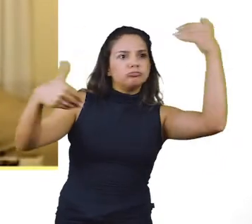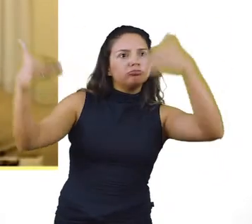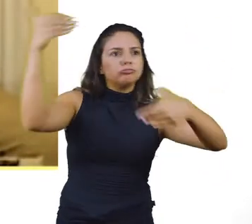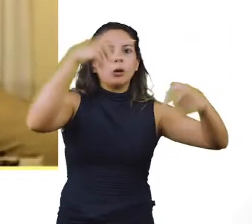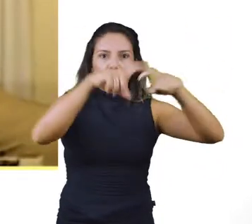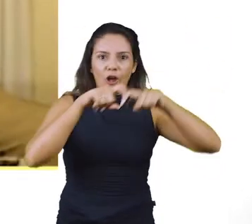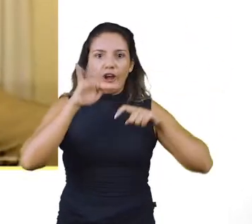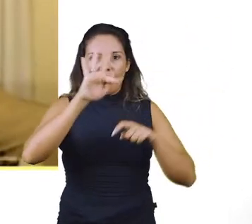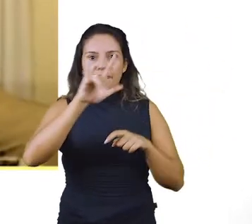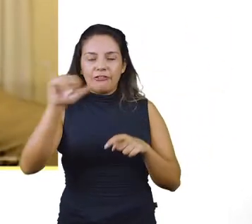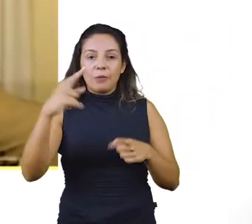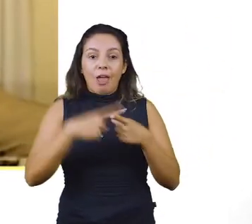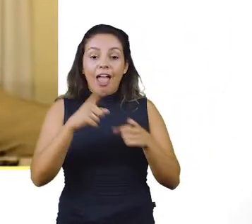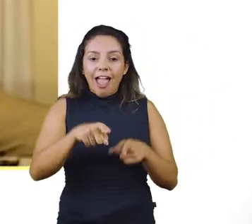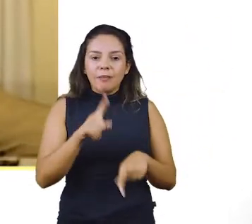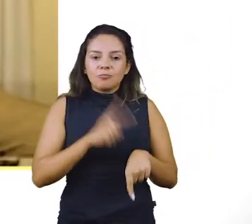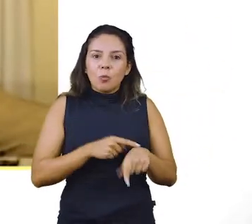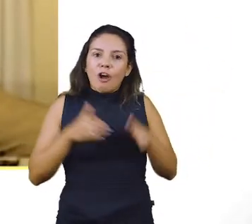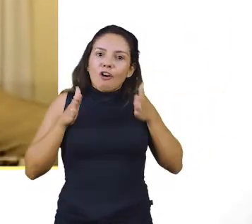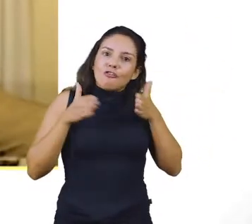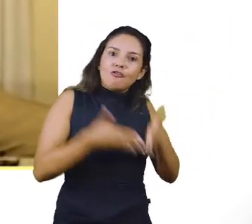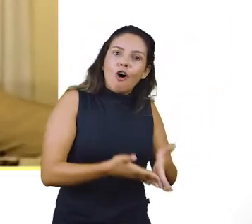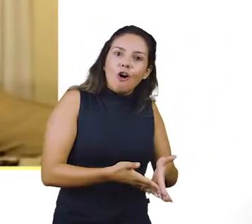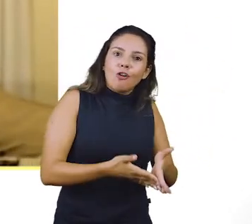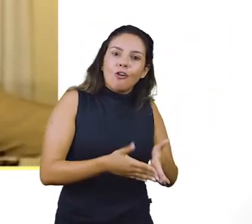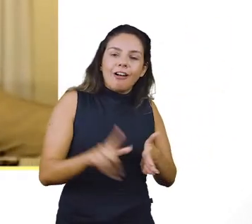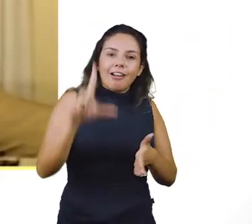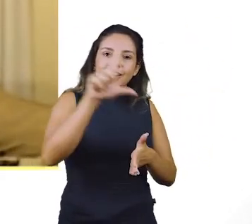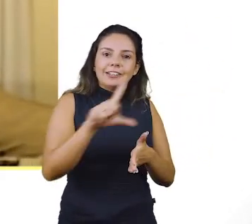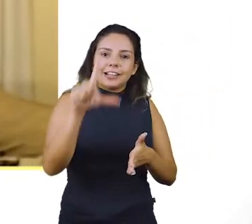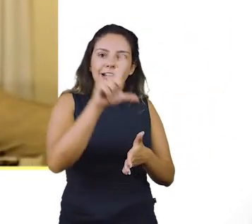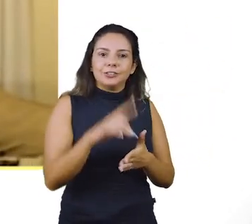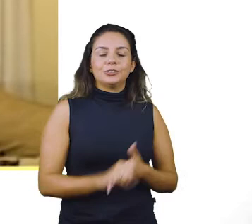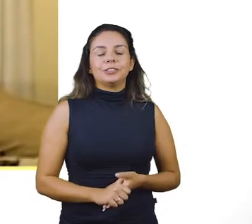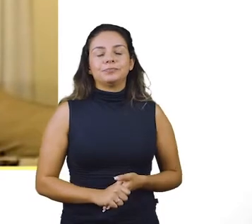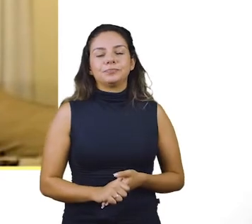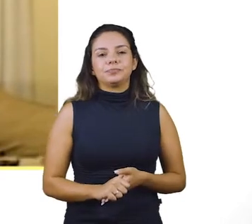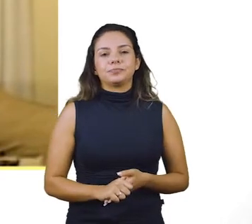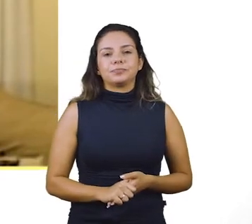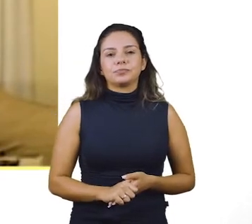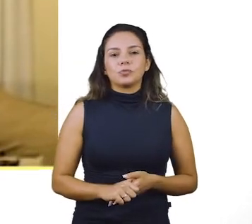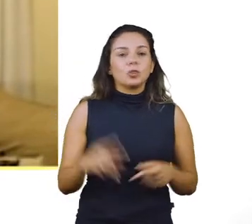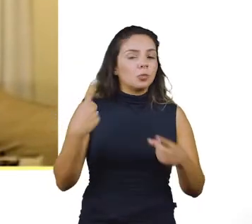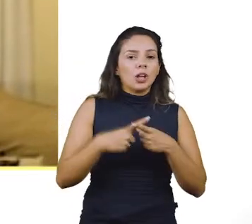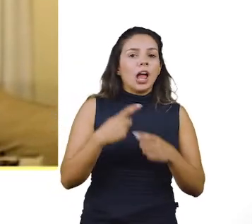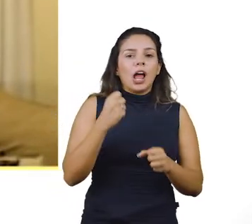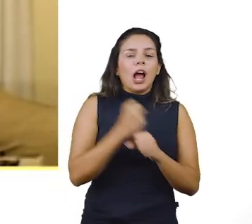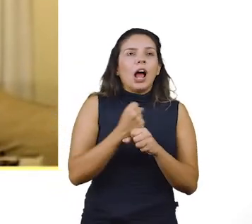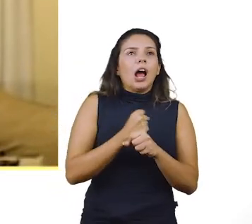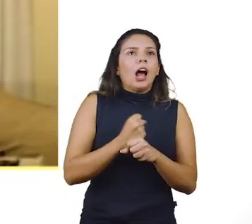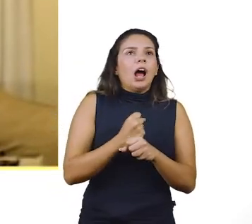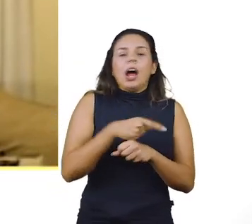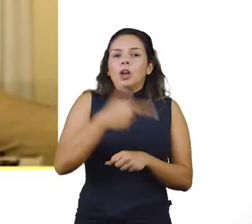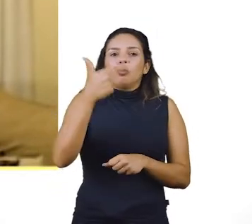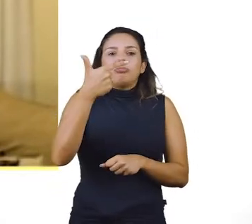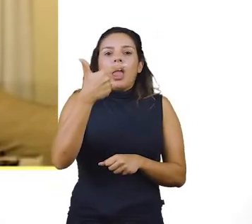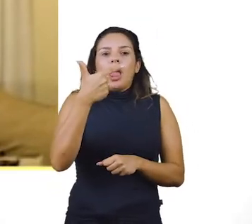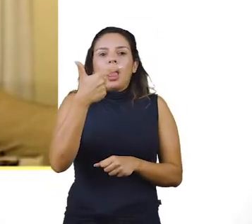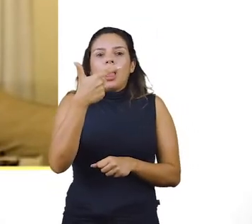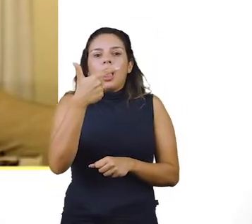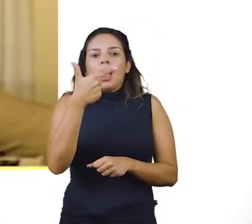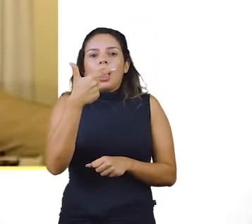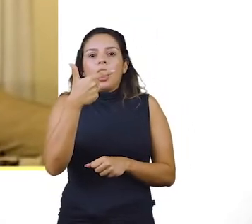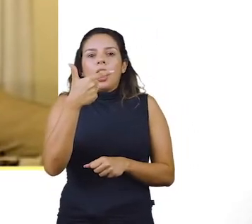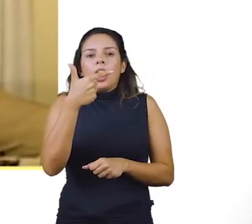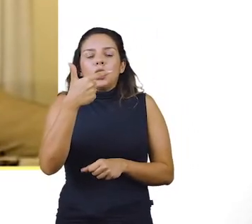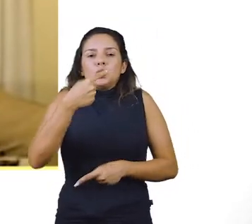da literatura que às vezes não ocorria. Às vezes a gente passava anos sem ter algum evento literário aqui em Araxá, que seja uma discussão